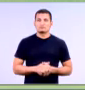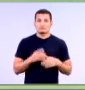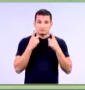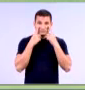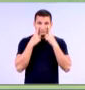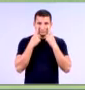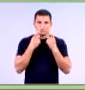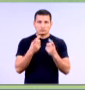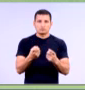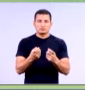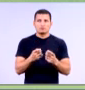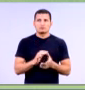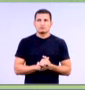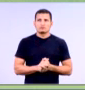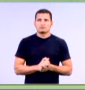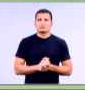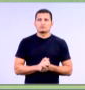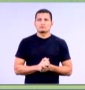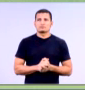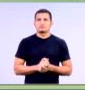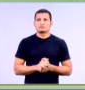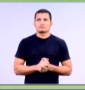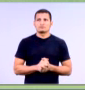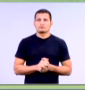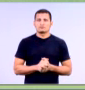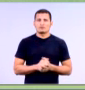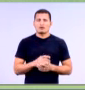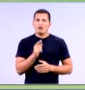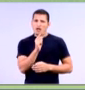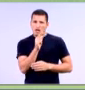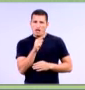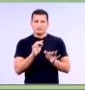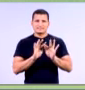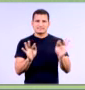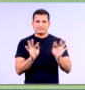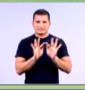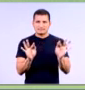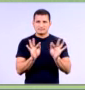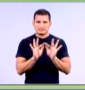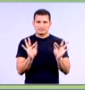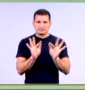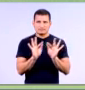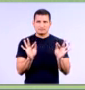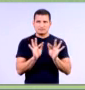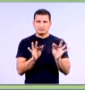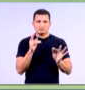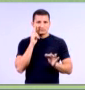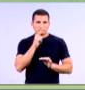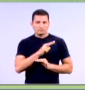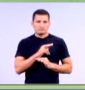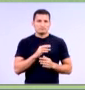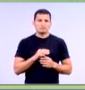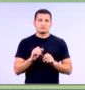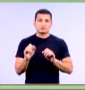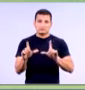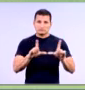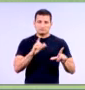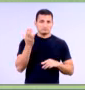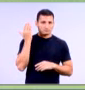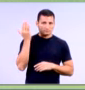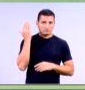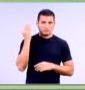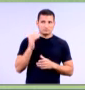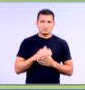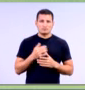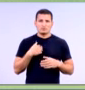curiosidades. Baseado naquela sintaxe, gente, olha aqui a sintaxe que a gente viu na aula passada, no slide passado,